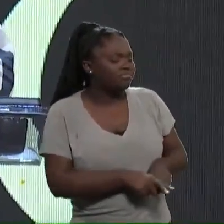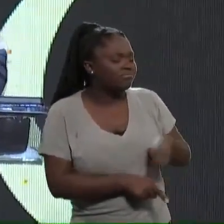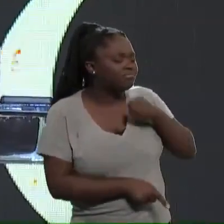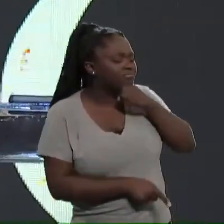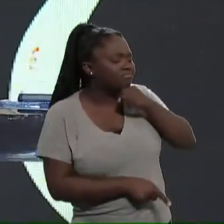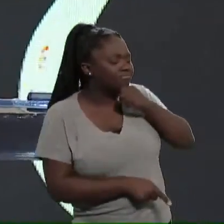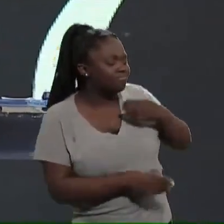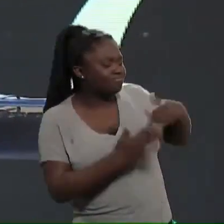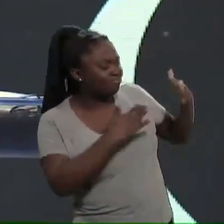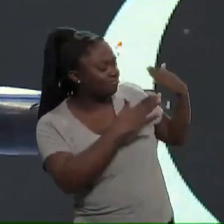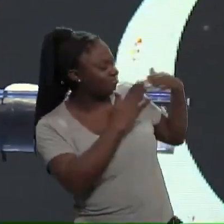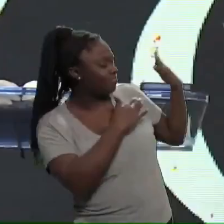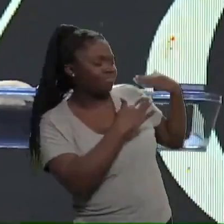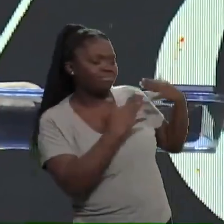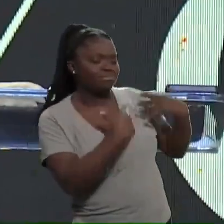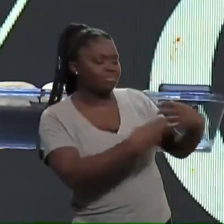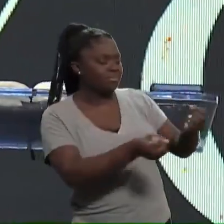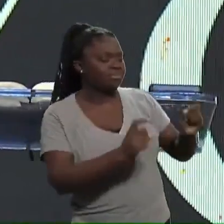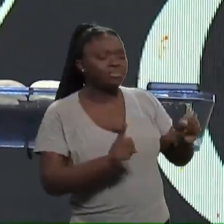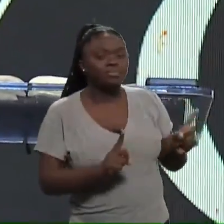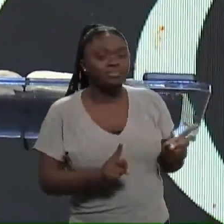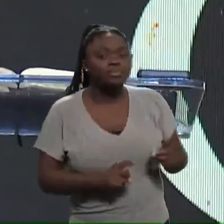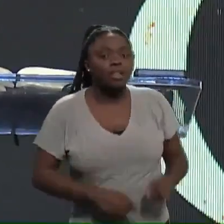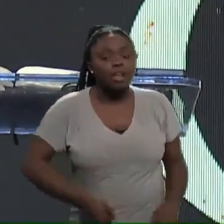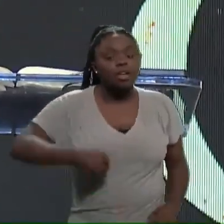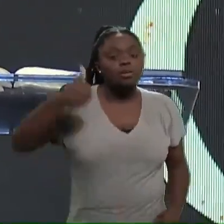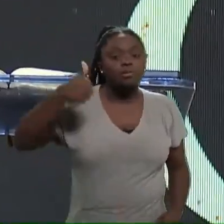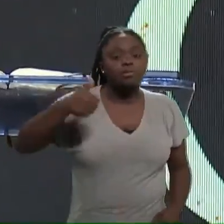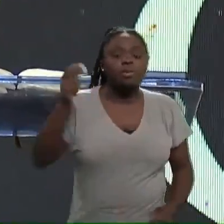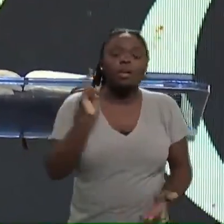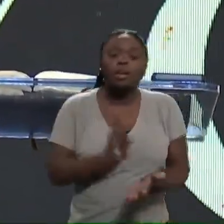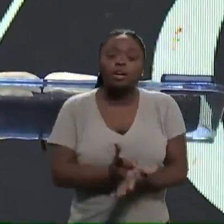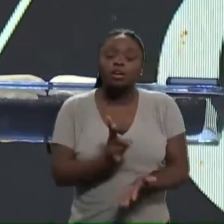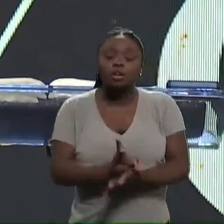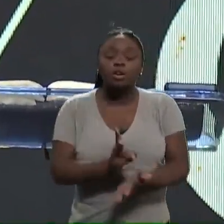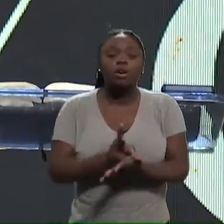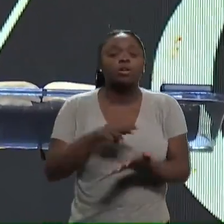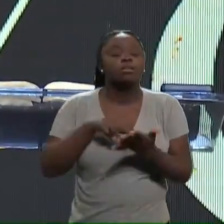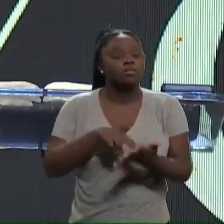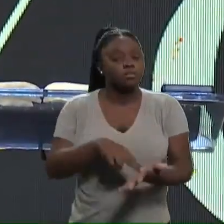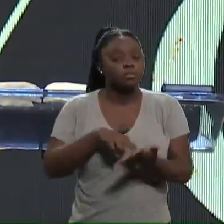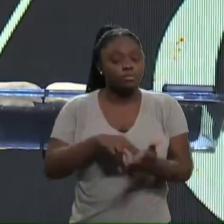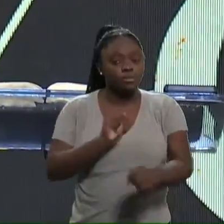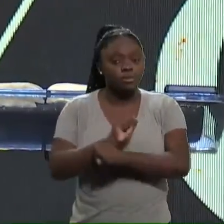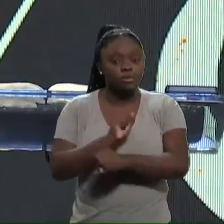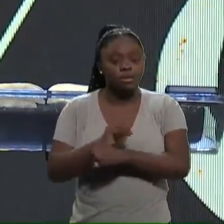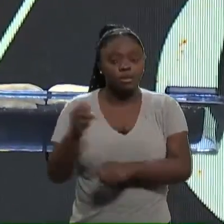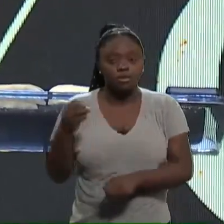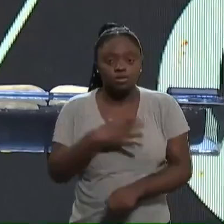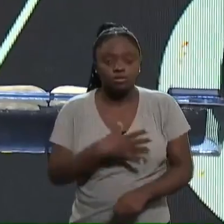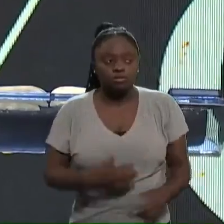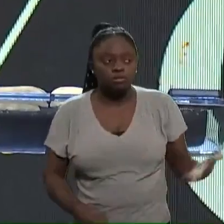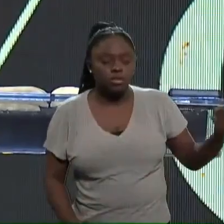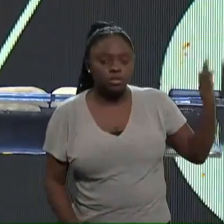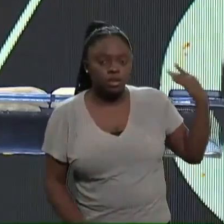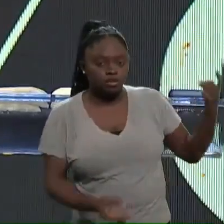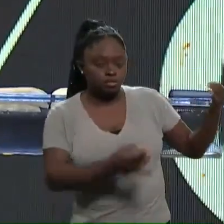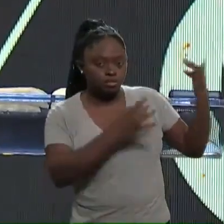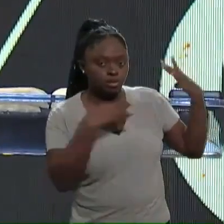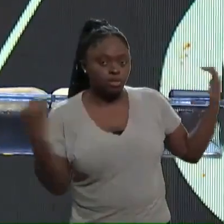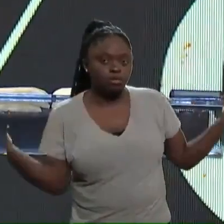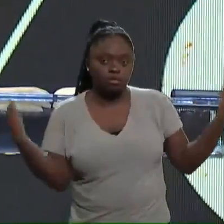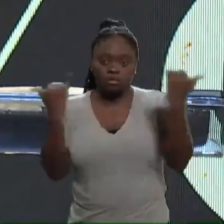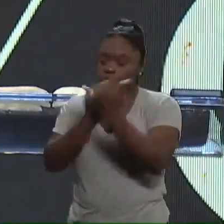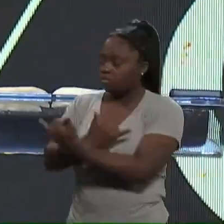antigas. Primeira coisa para a gente se manter na posição de quem espera algo novo: solta o passado. Fala para esse irmão aí: